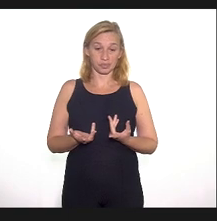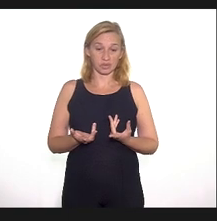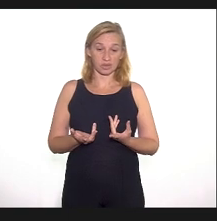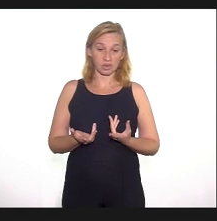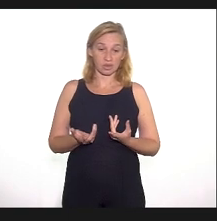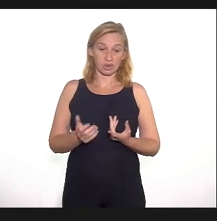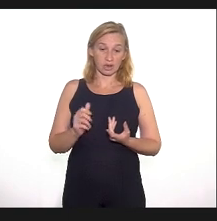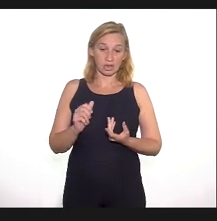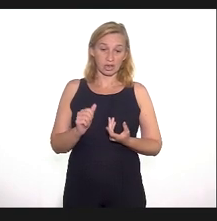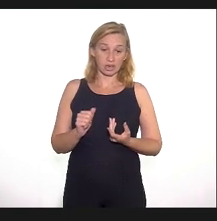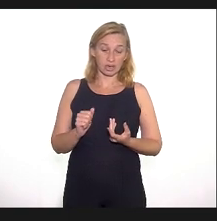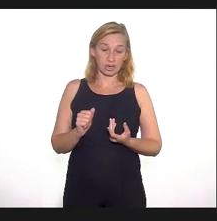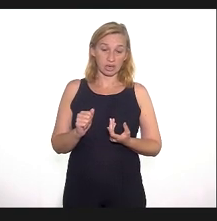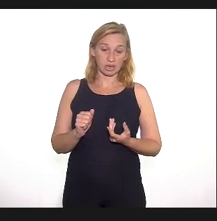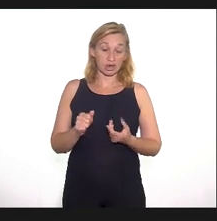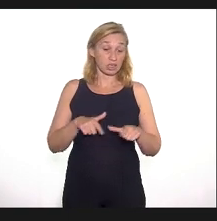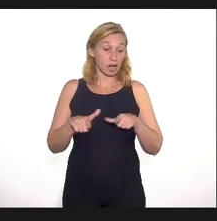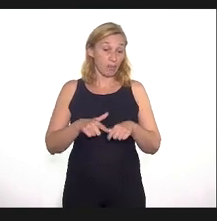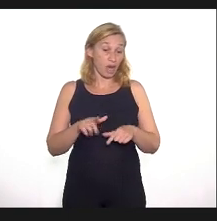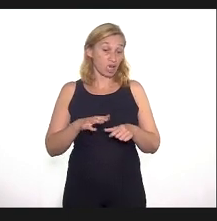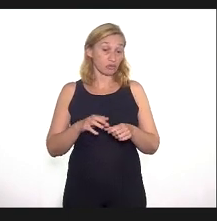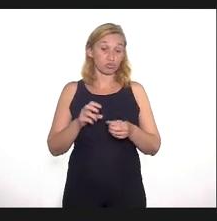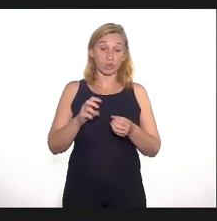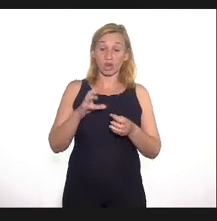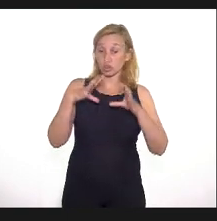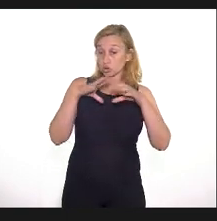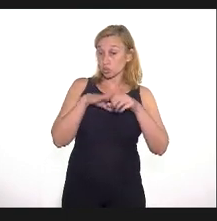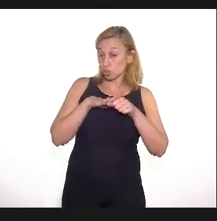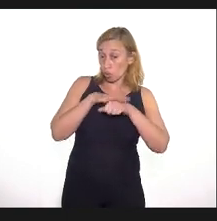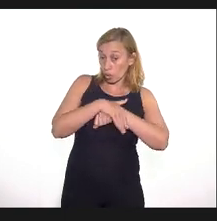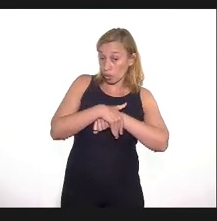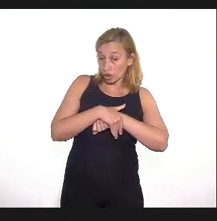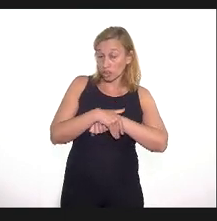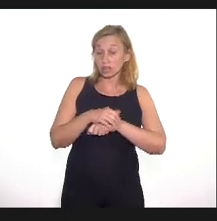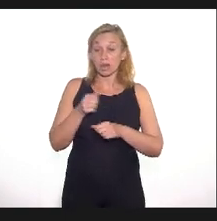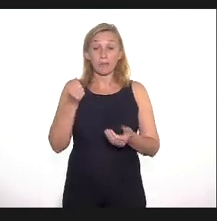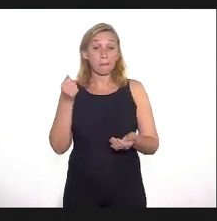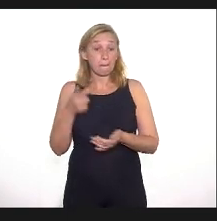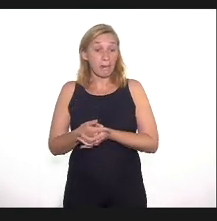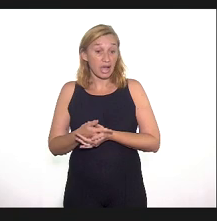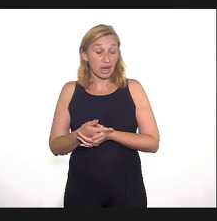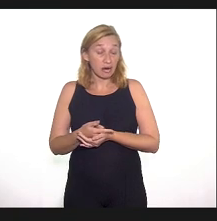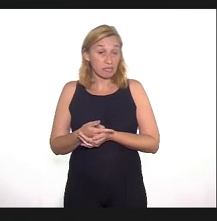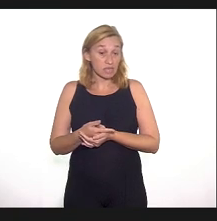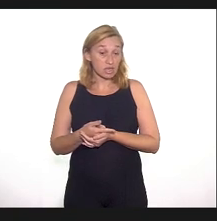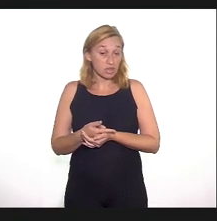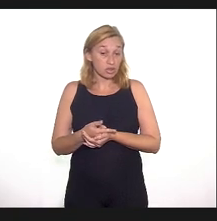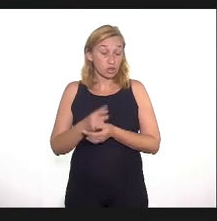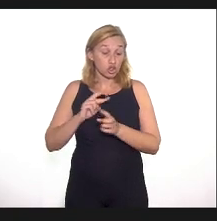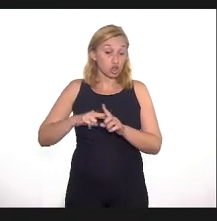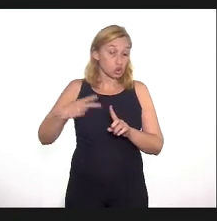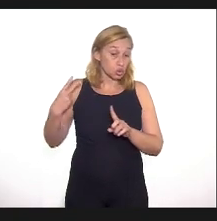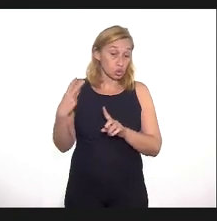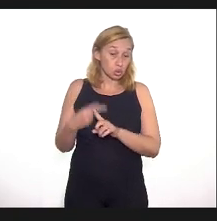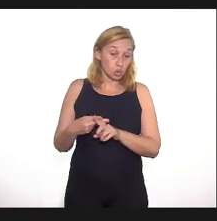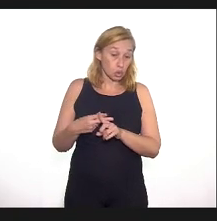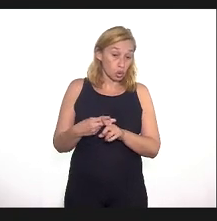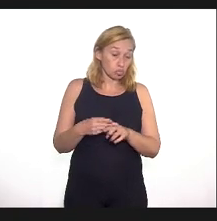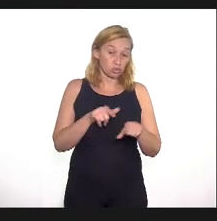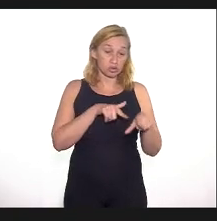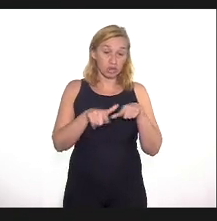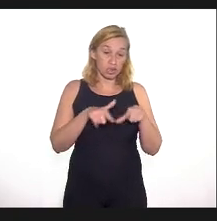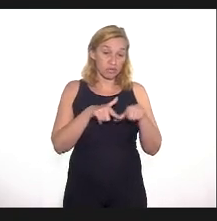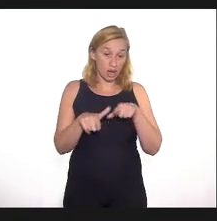de adicional noturno, por exemplo, em termos de pagamento em dobro do